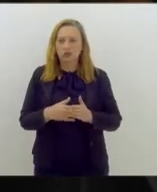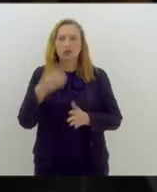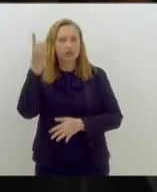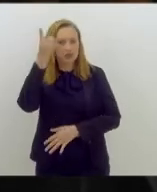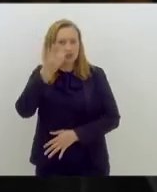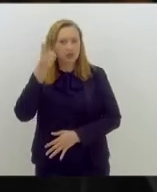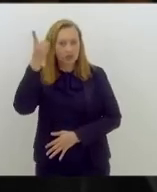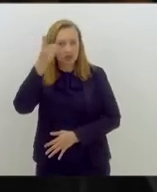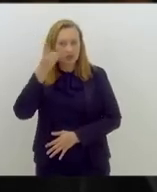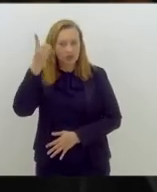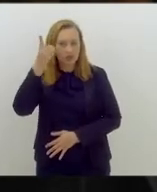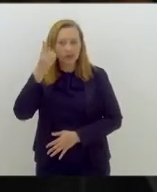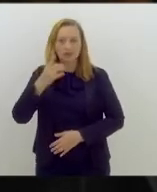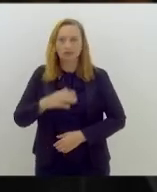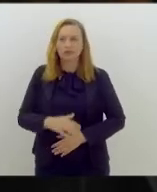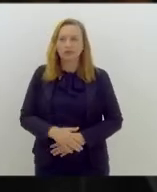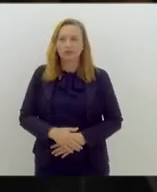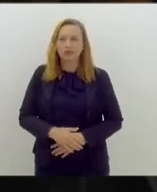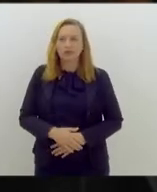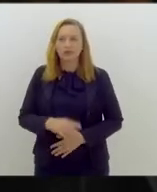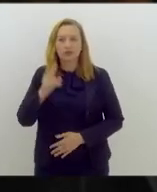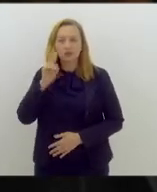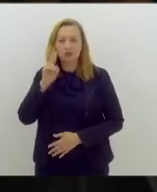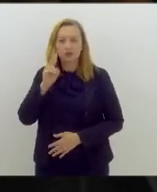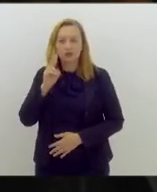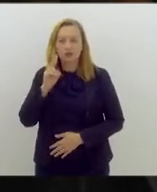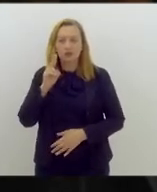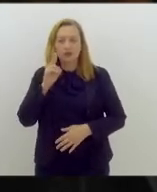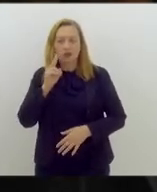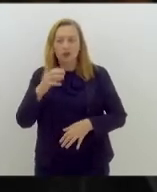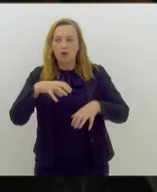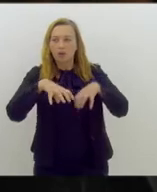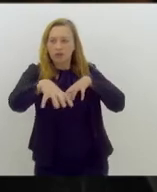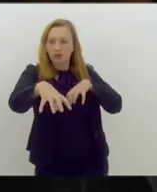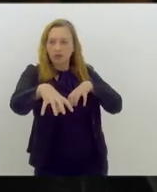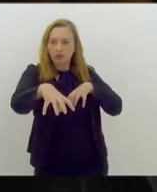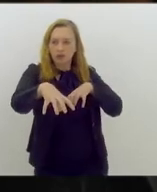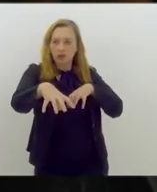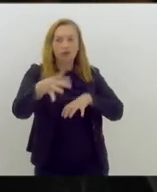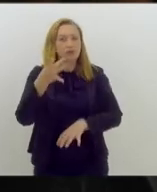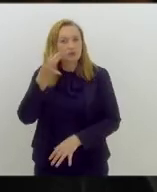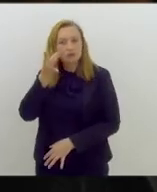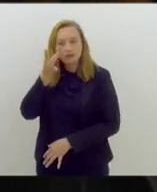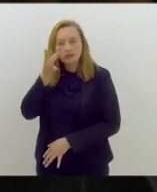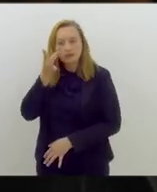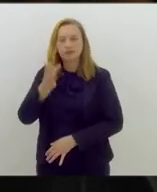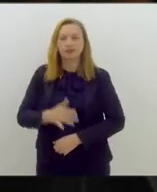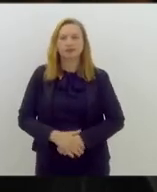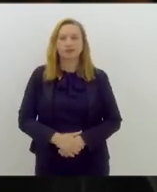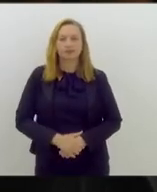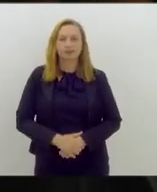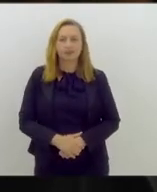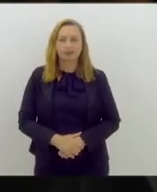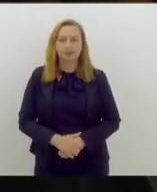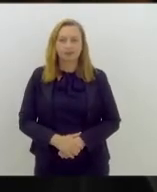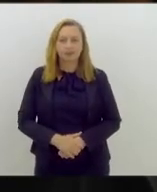e deputadas que nos assistem de forma presencial ou remota